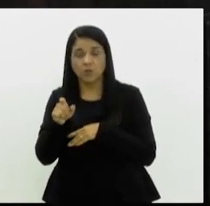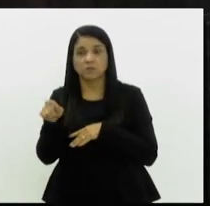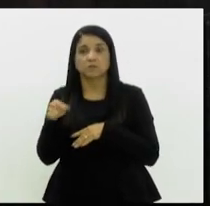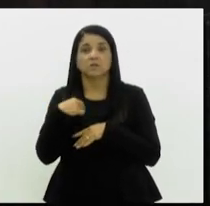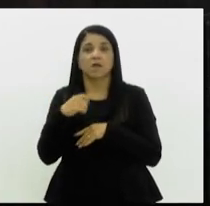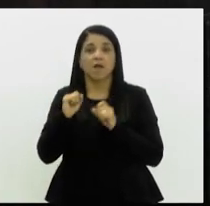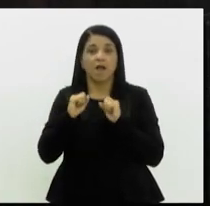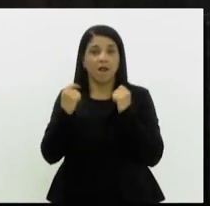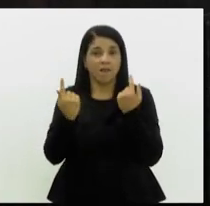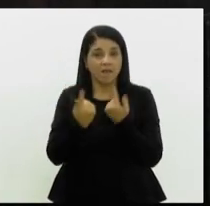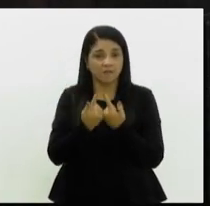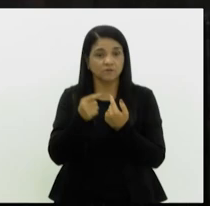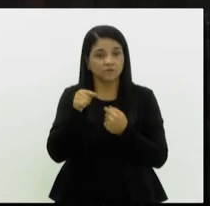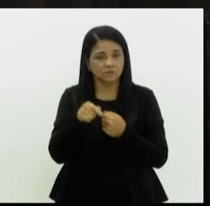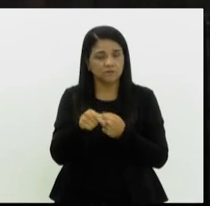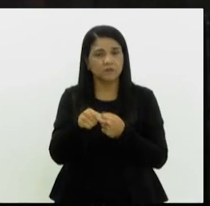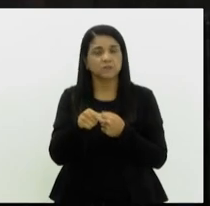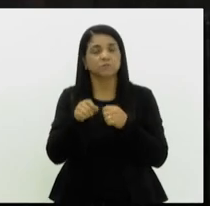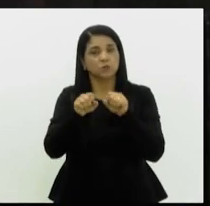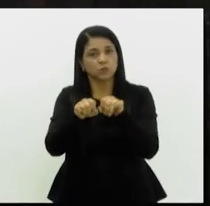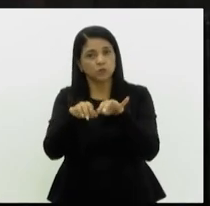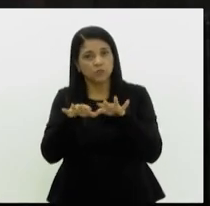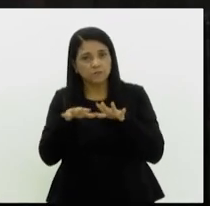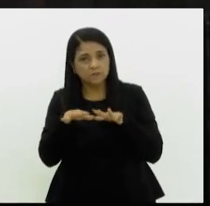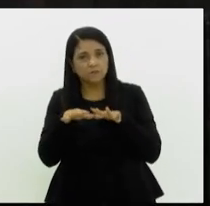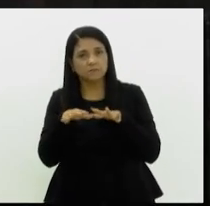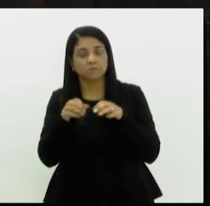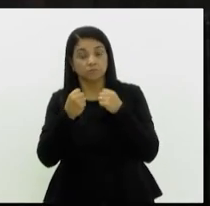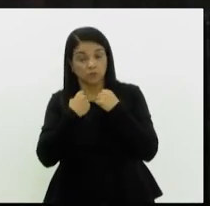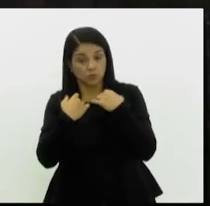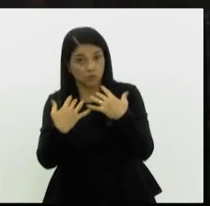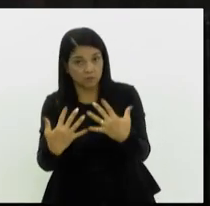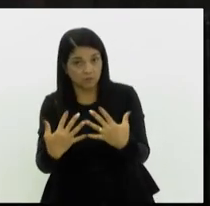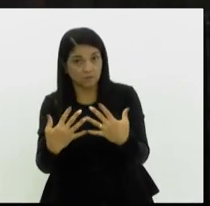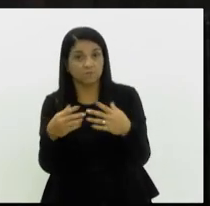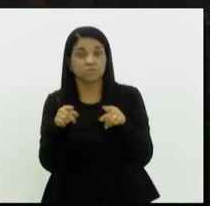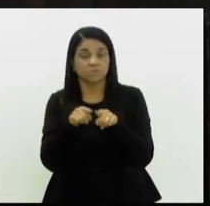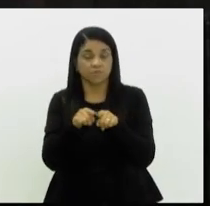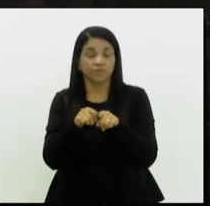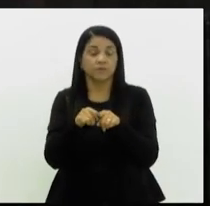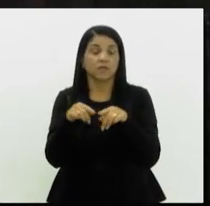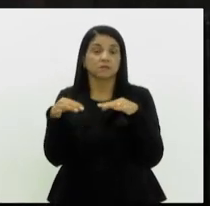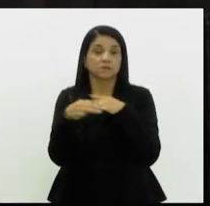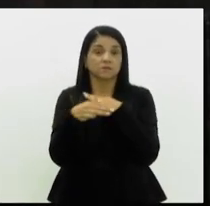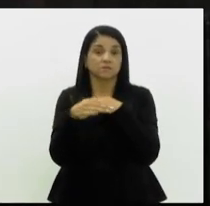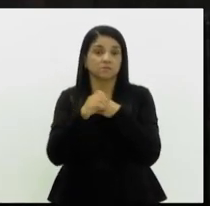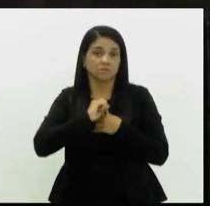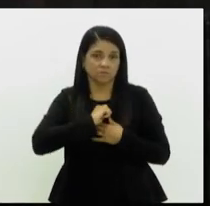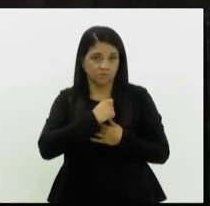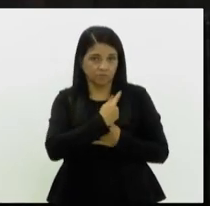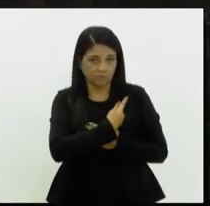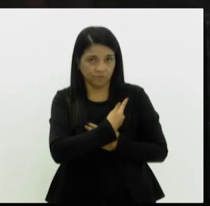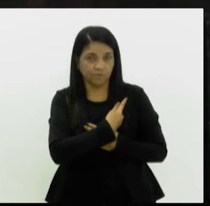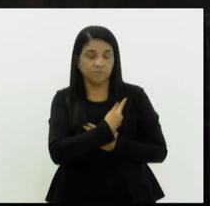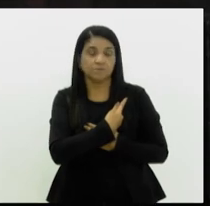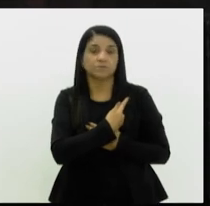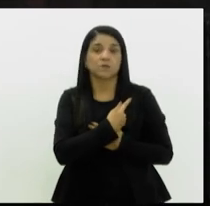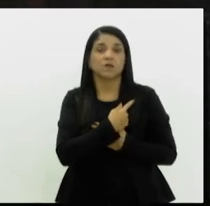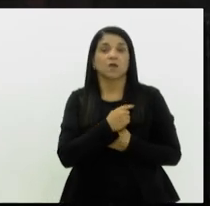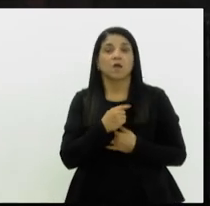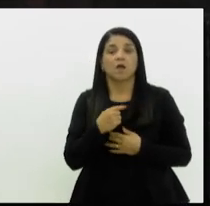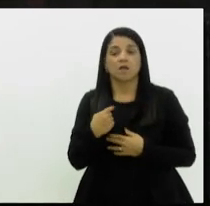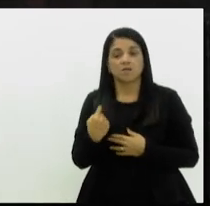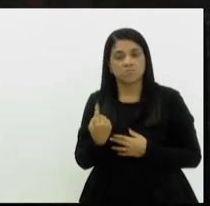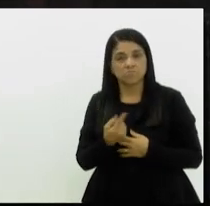foi até o território e construiu uma audiência pública numa cidade tão importante como é São Gonçalo. E acho que também nossa casa aqui,